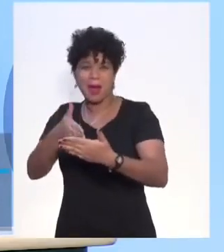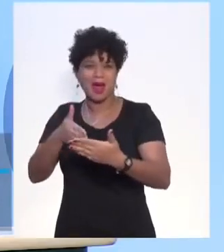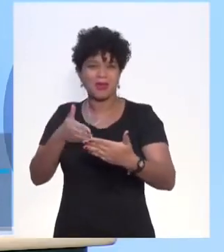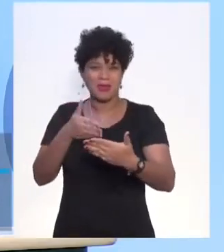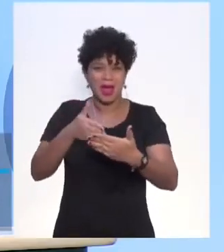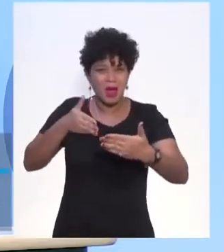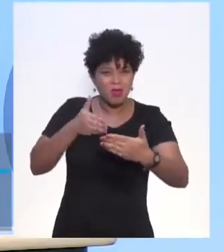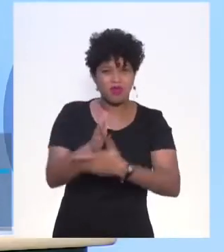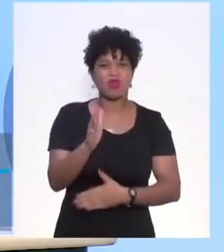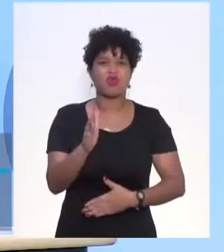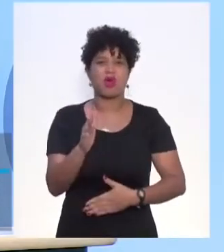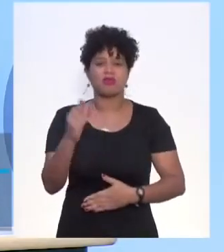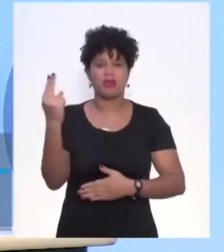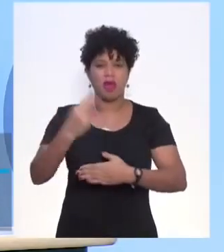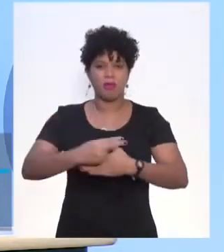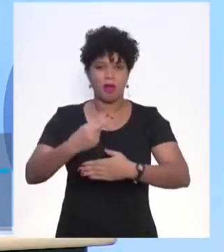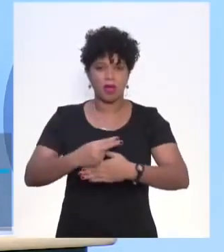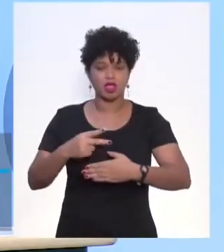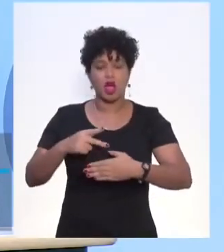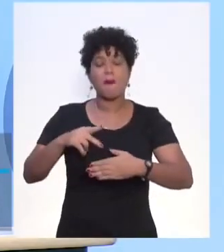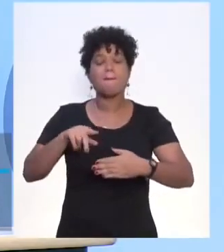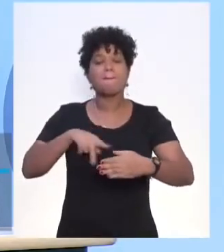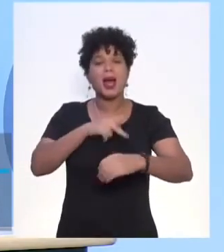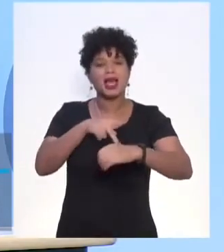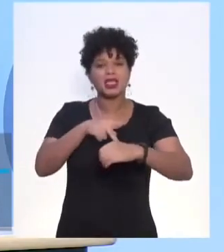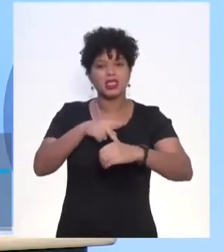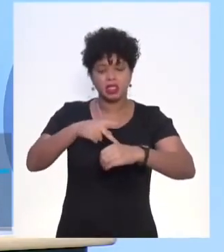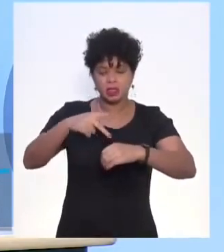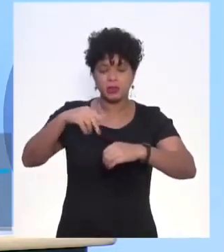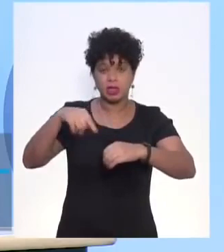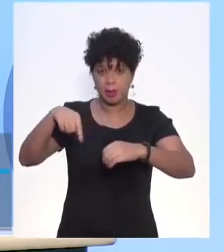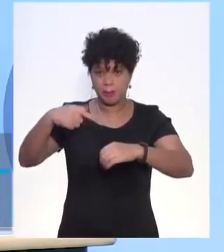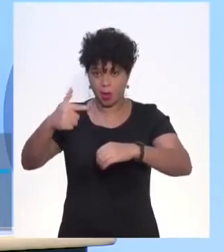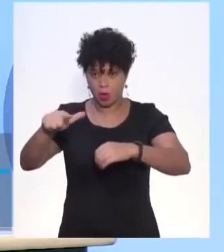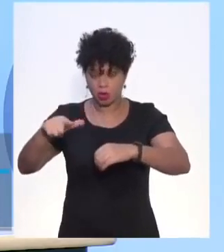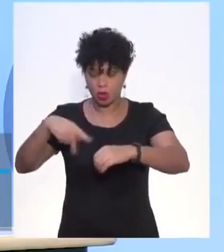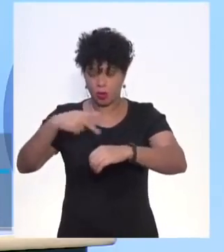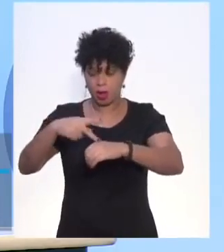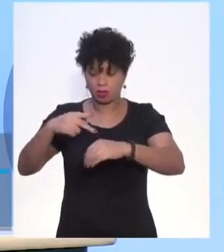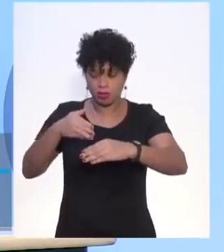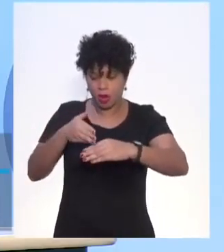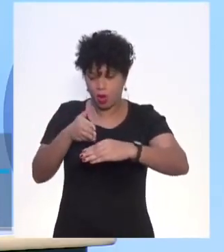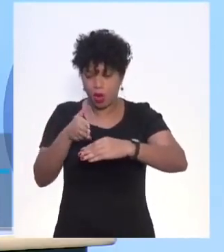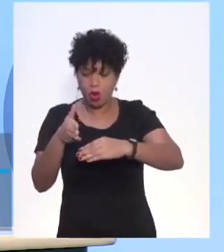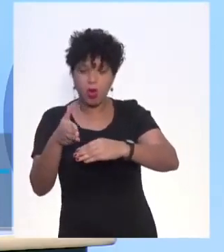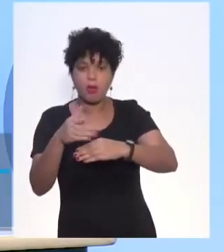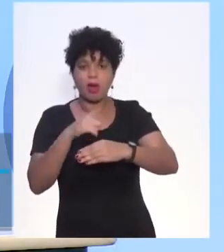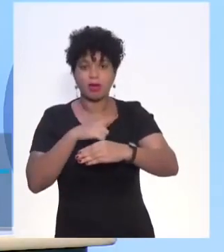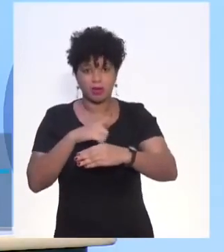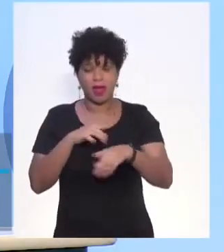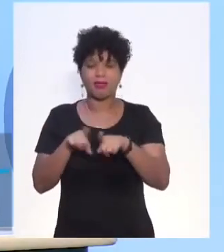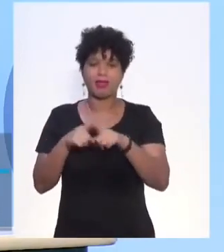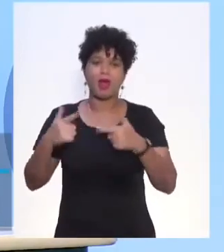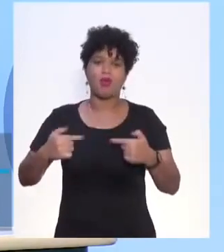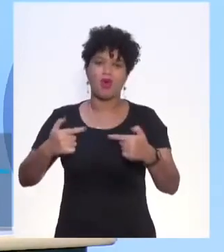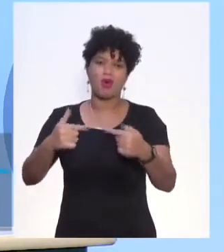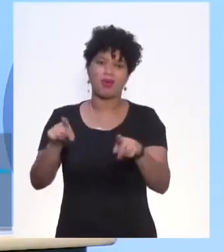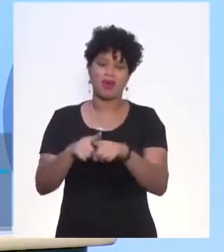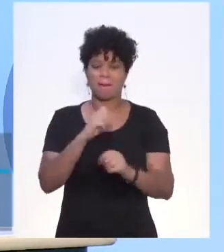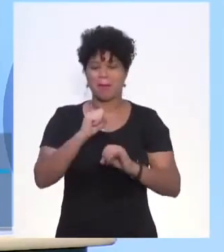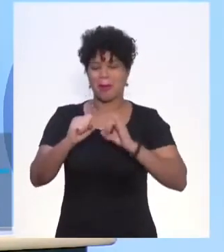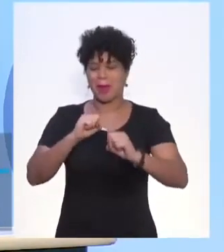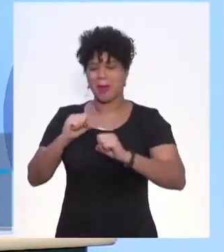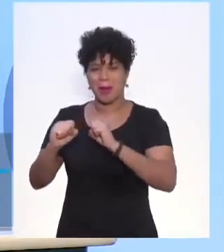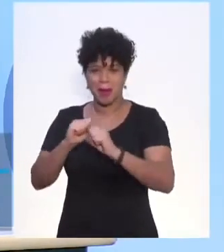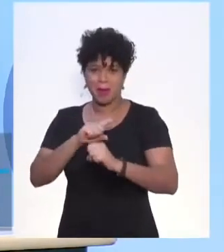né? A total falta de respeito à soberania dos povos, que geraram conflitos e também geraram atrocidades, como a